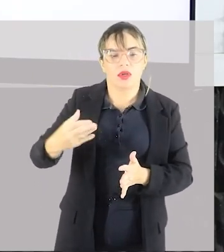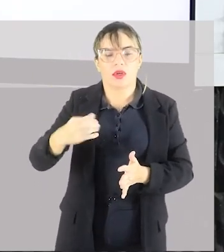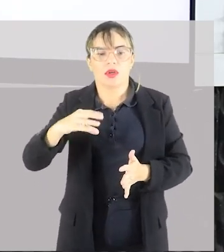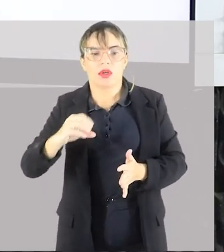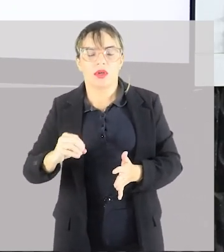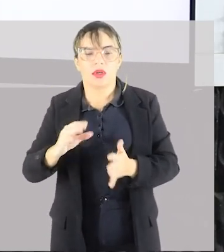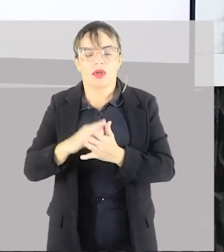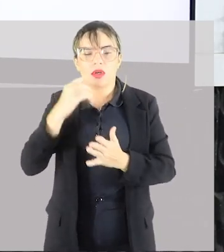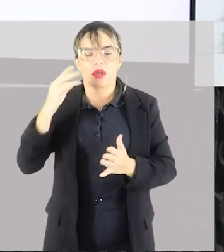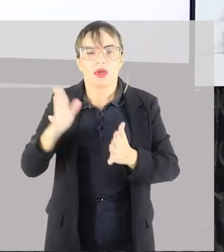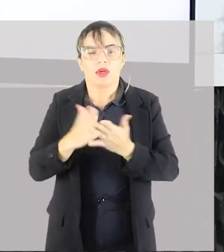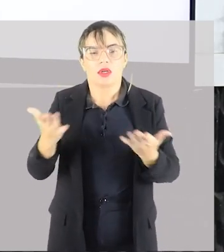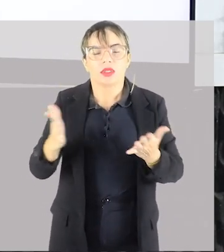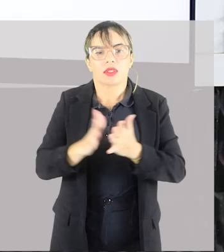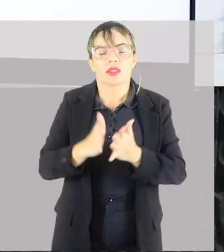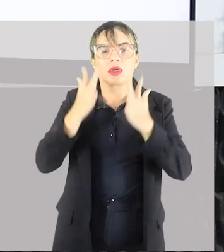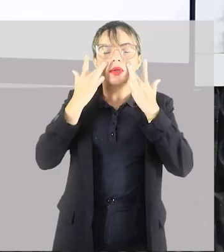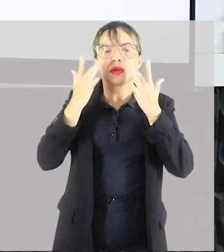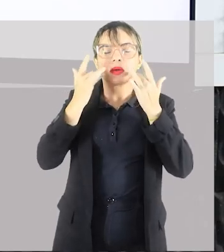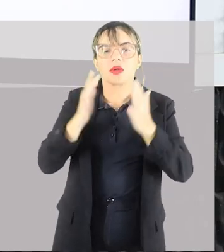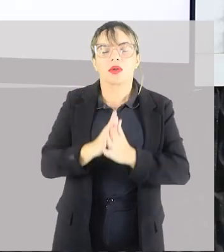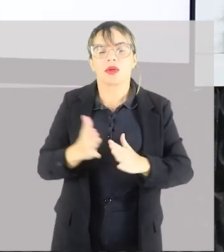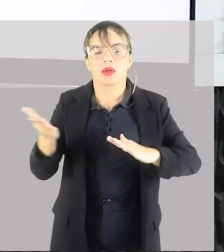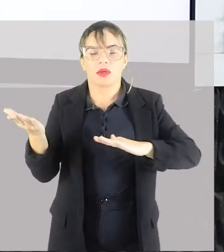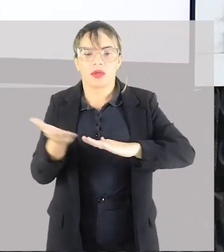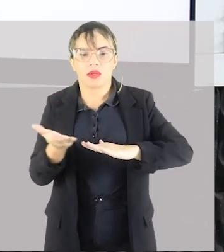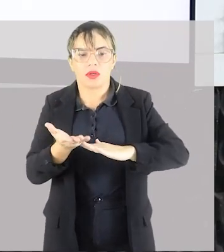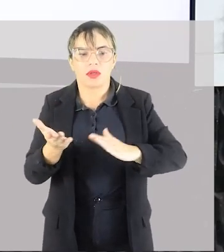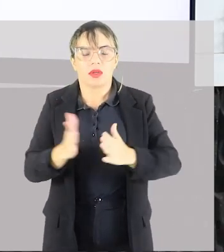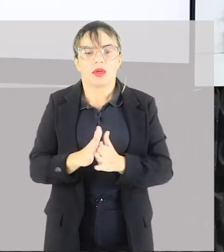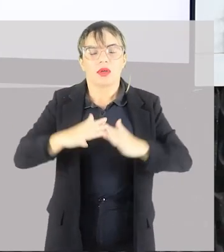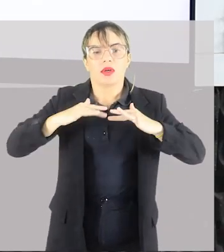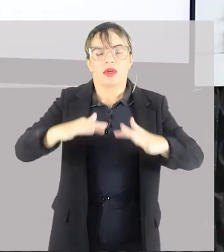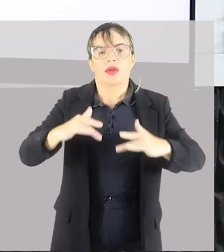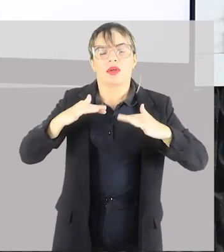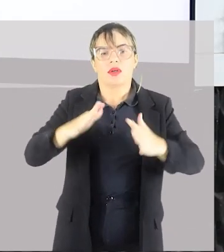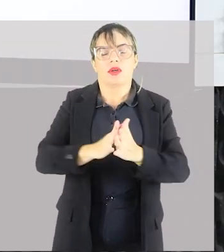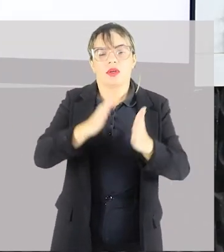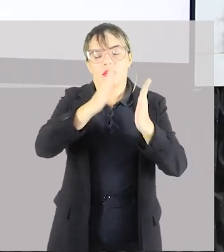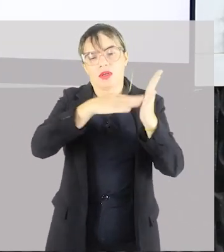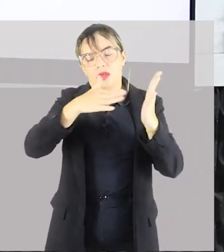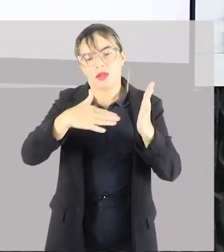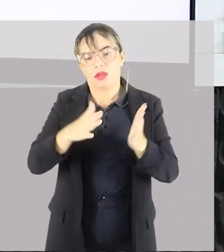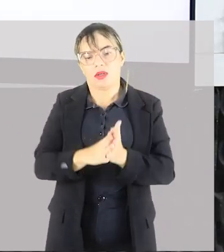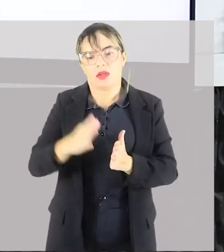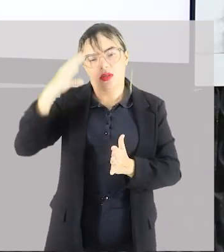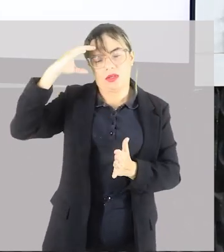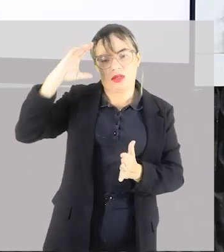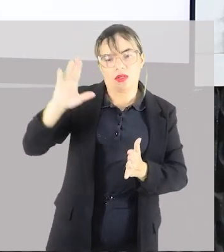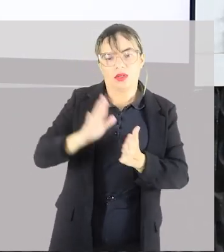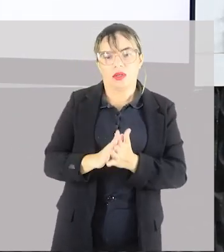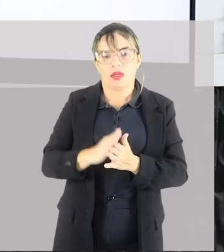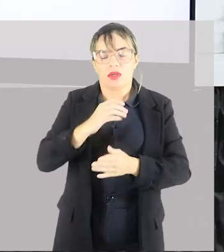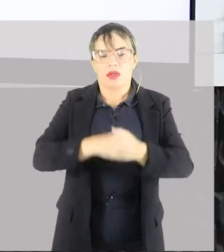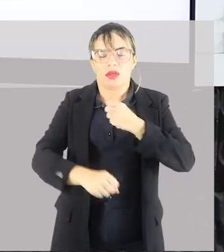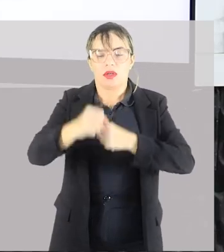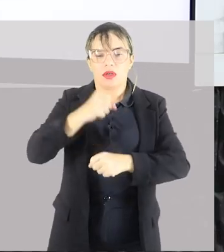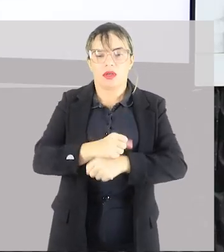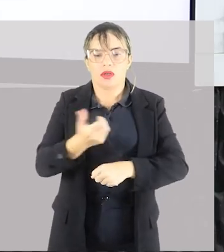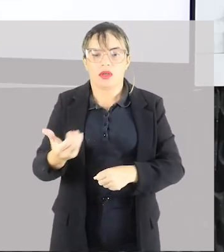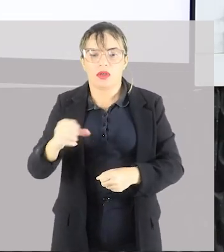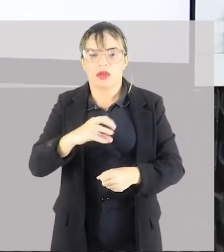contemporânea. Minimal art, ou movimentos estéticos e científicos, culturais, que surgiram em Nova York entre 1950